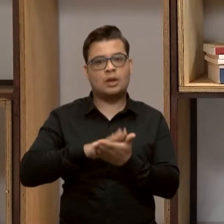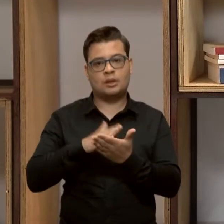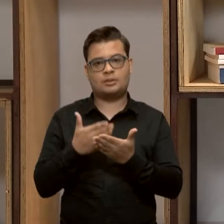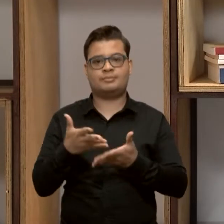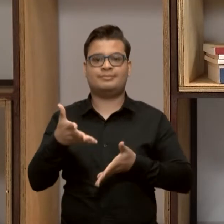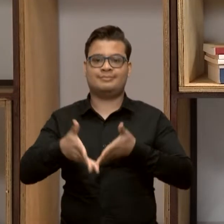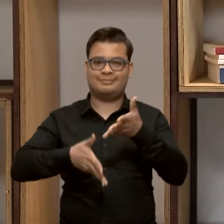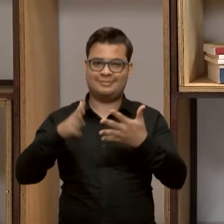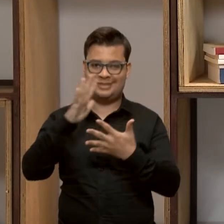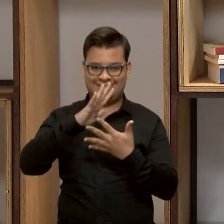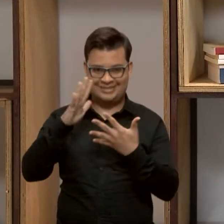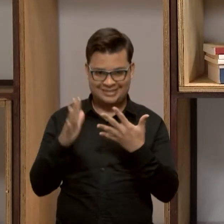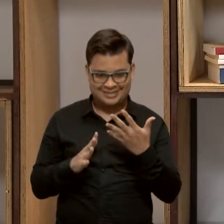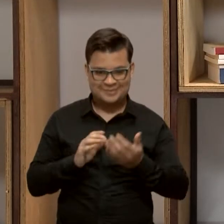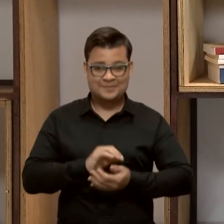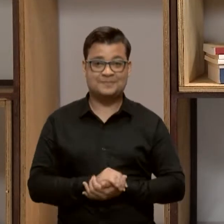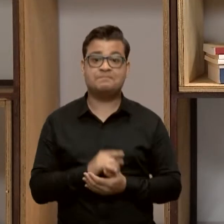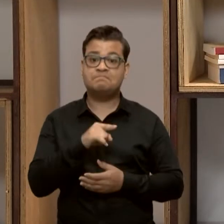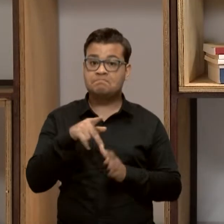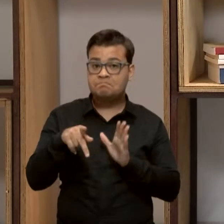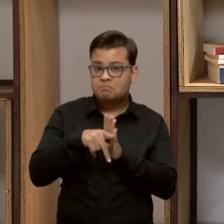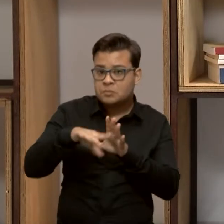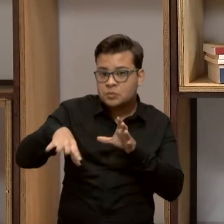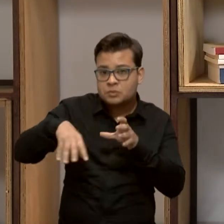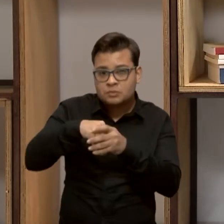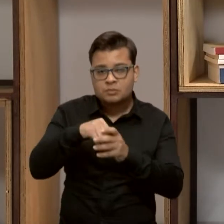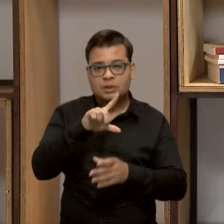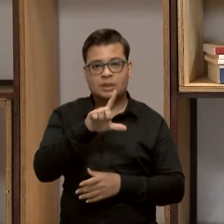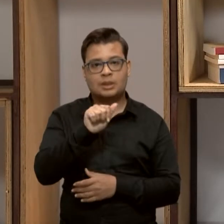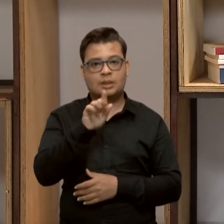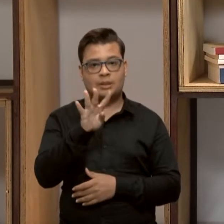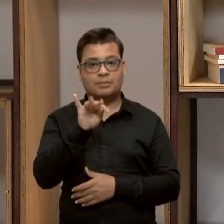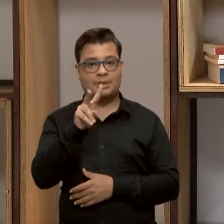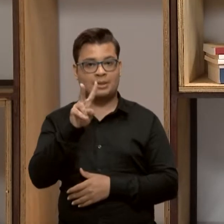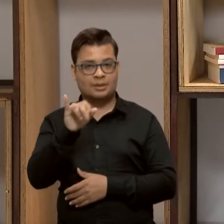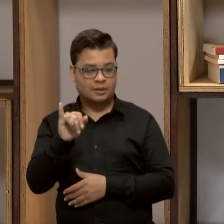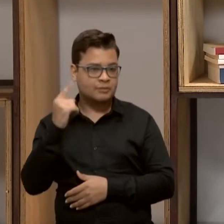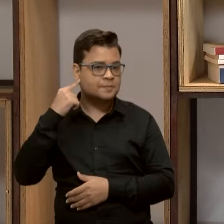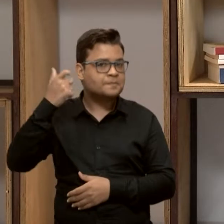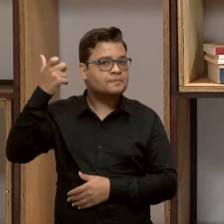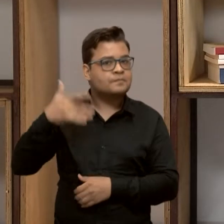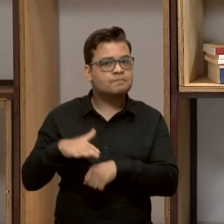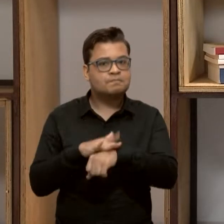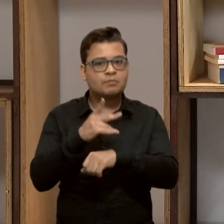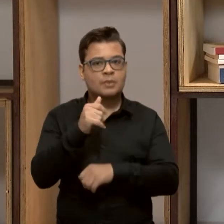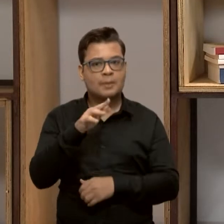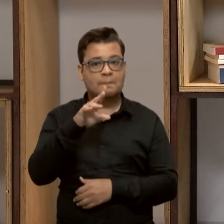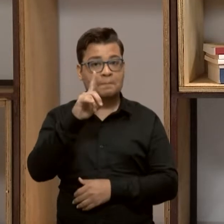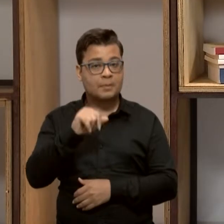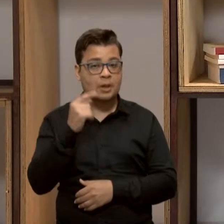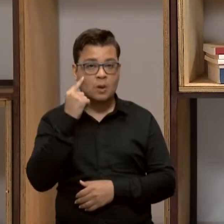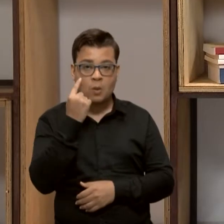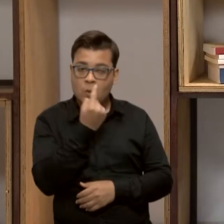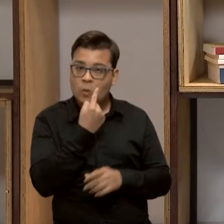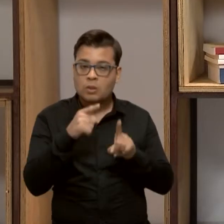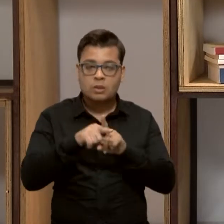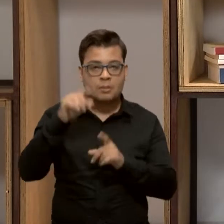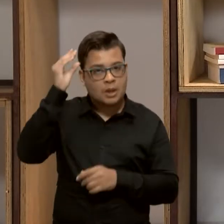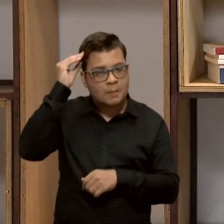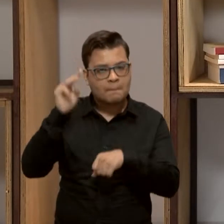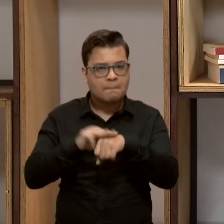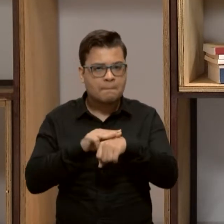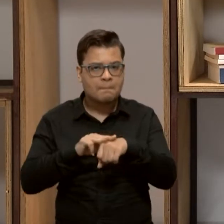desse bloco de agora. Ele que é integrante do Labitave, a autodescrição é de pele parda, cabelos e olhos castanhos